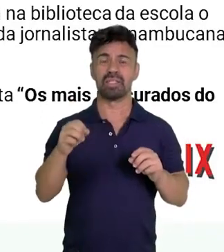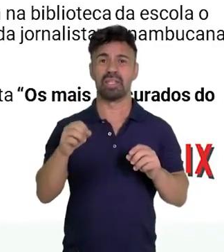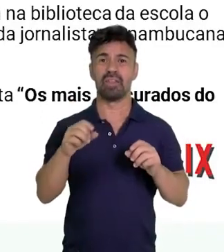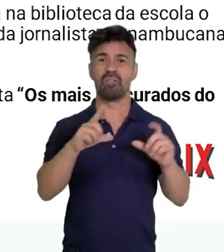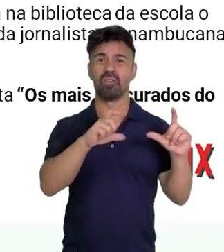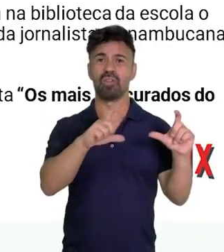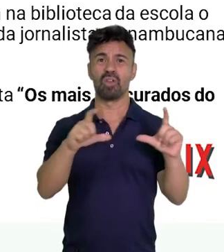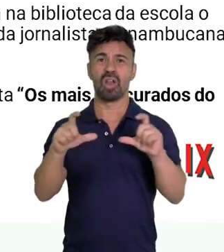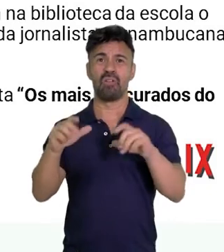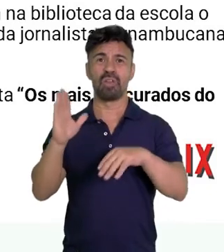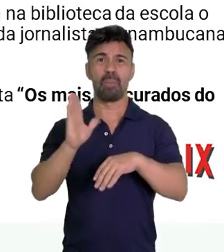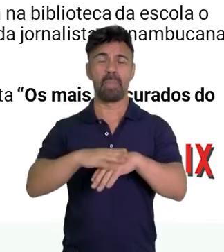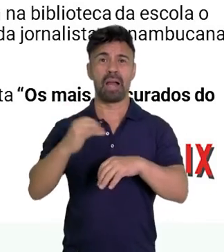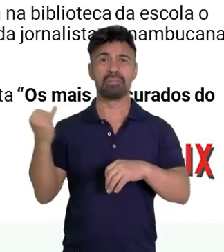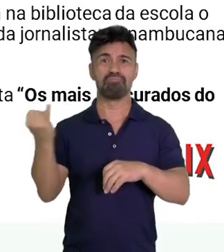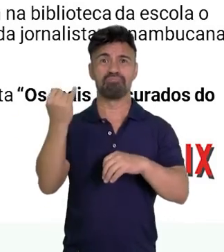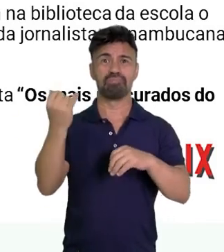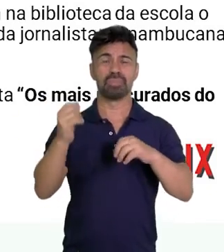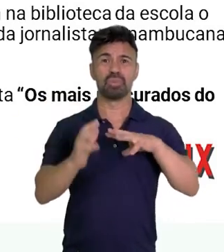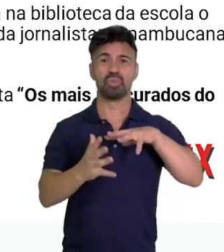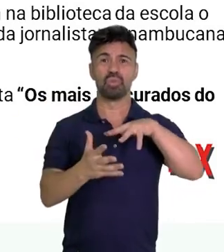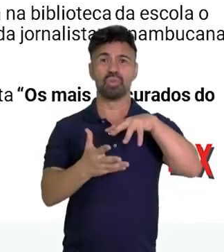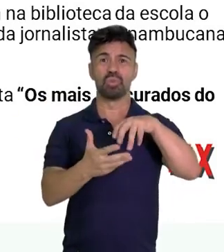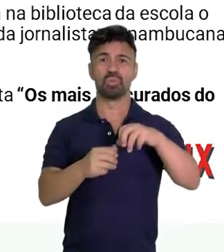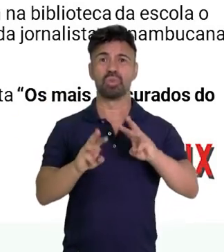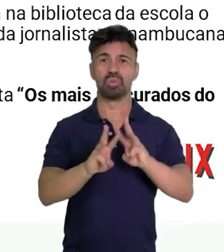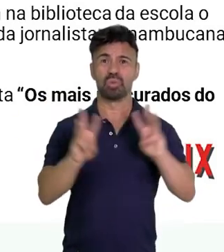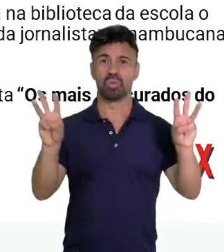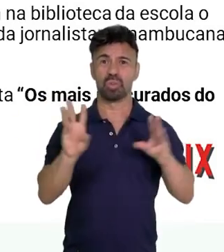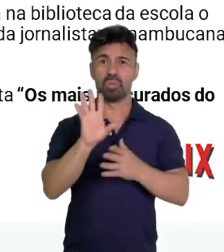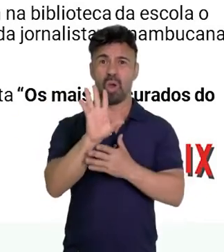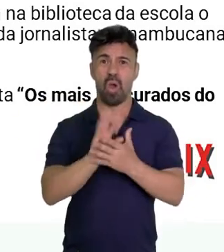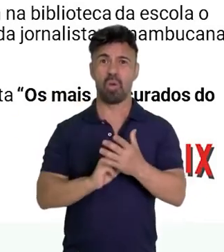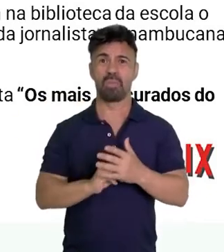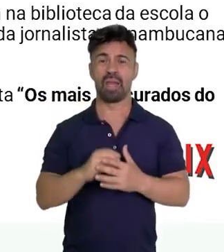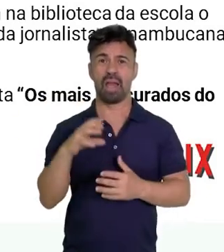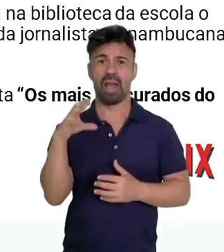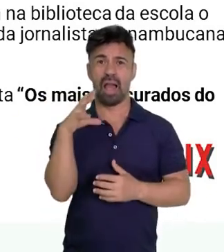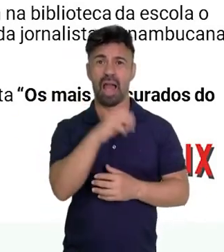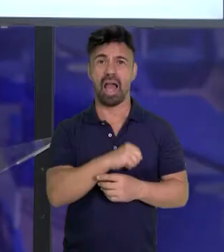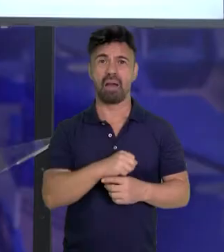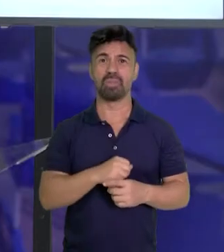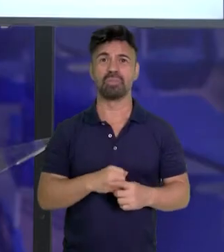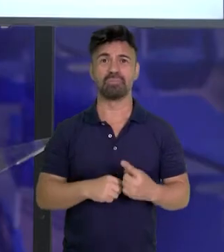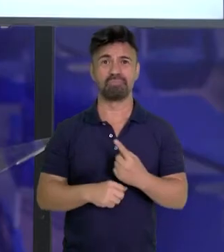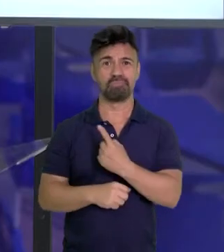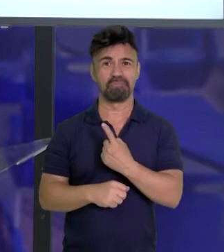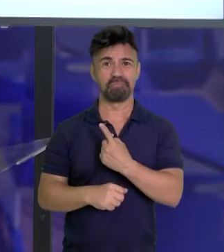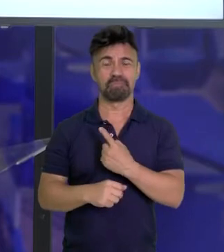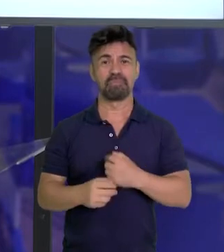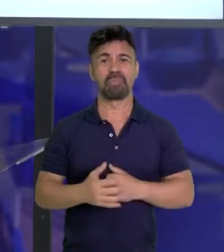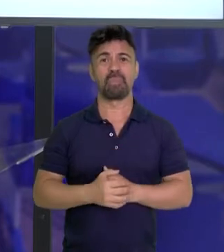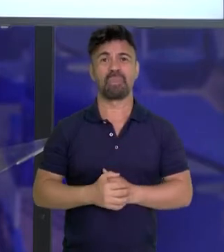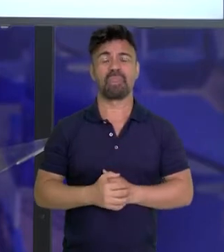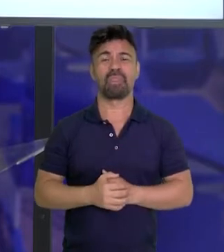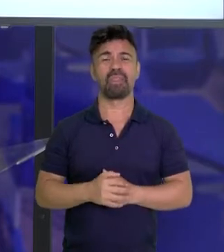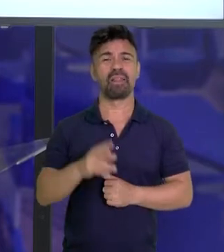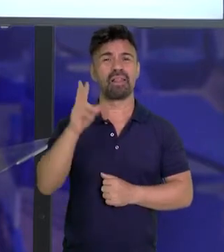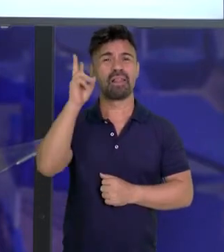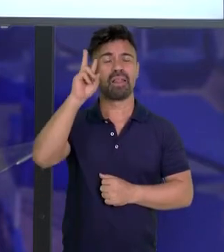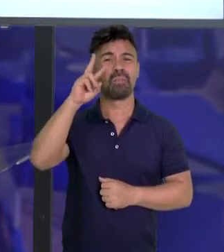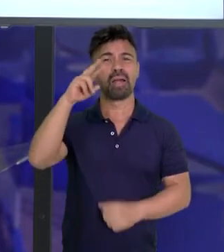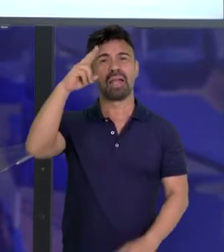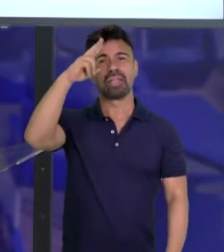Mais Icônicas do Mundo. Está aqui o endereço para vocês copiarem rapidinho. É muito bacana olhar para a história